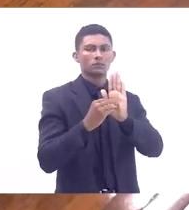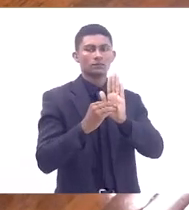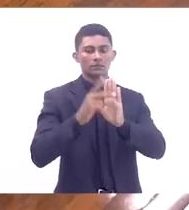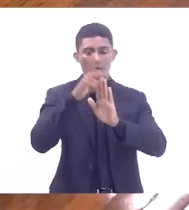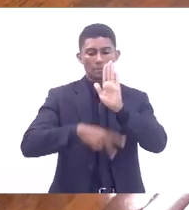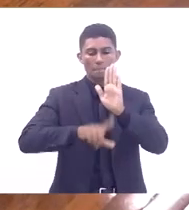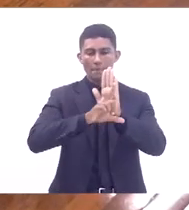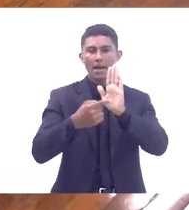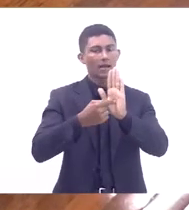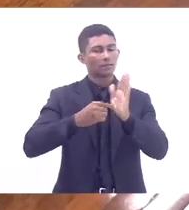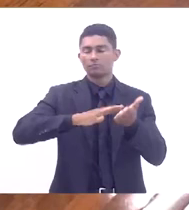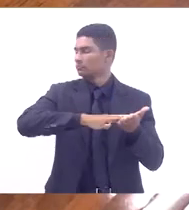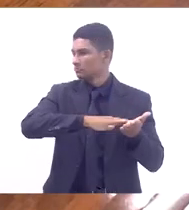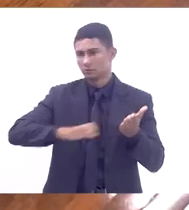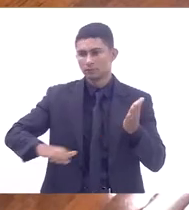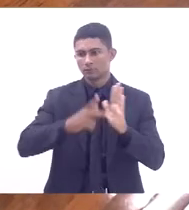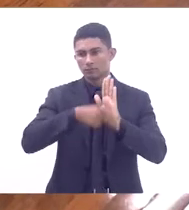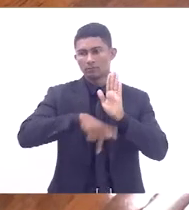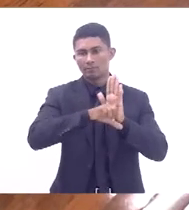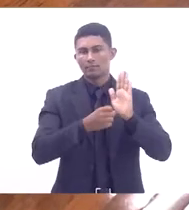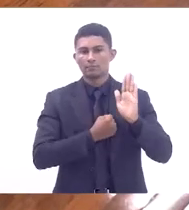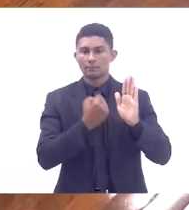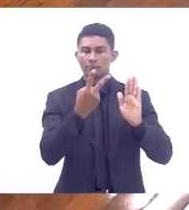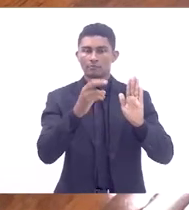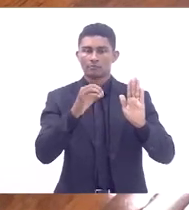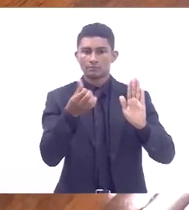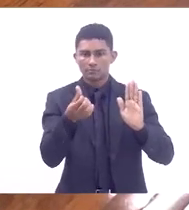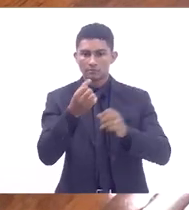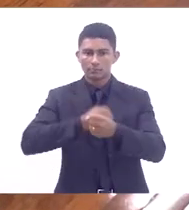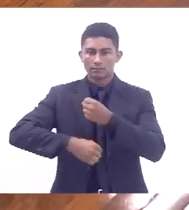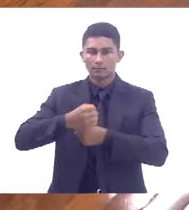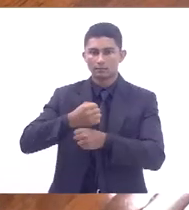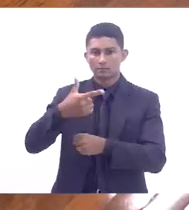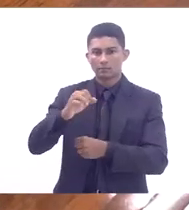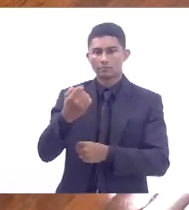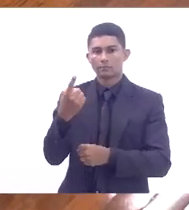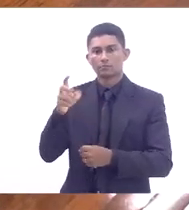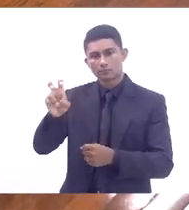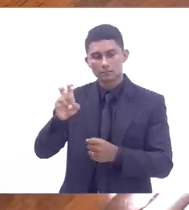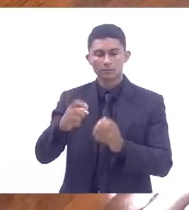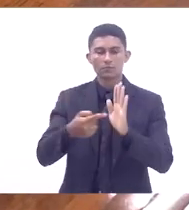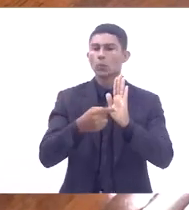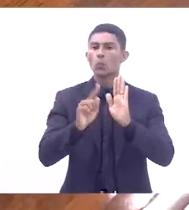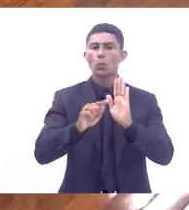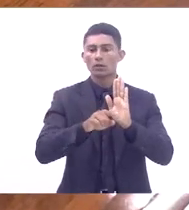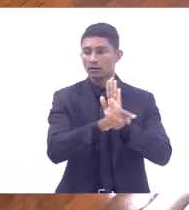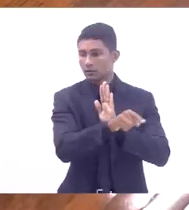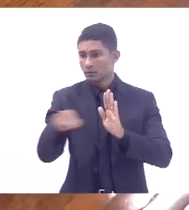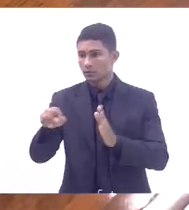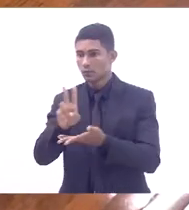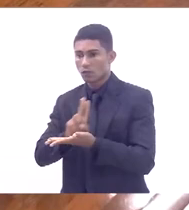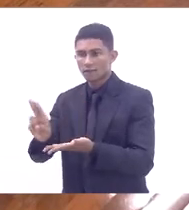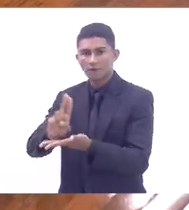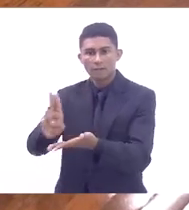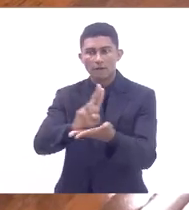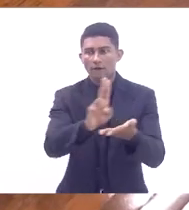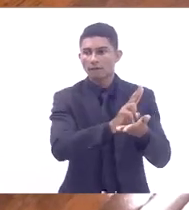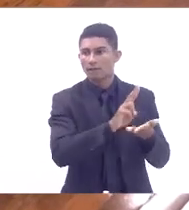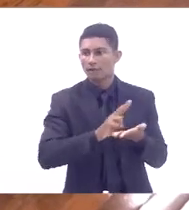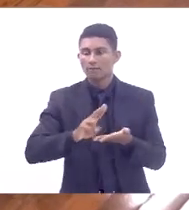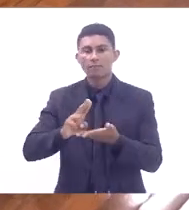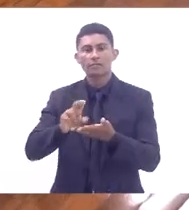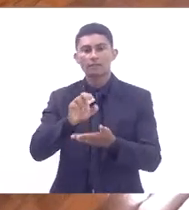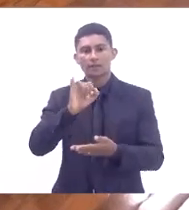do projeto de lei 206/2015 que dispõe sobre a isonomia entre as Universidades públicas o